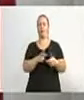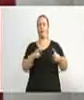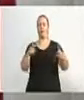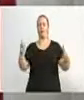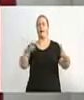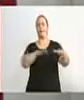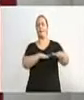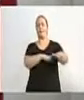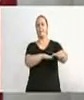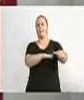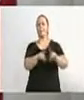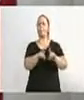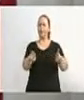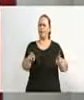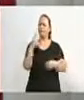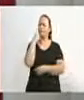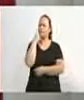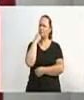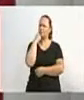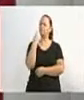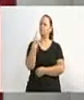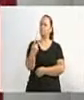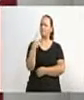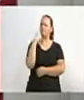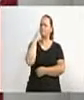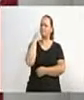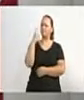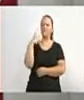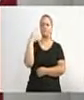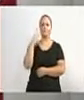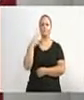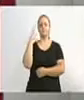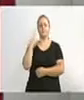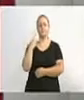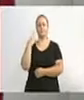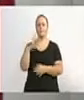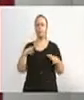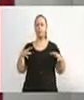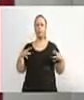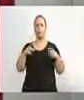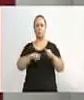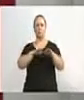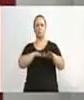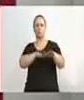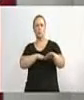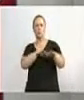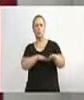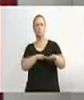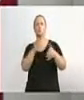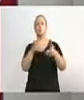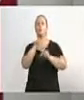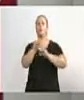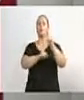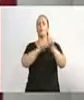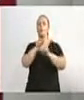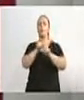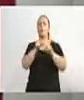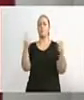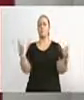interessante, vereador, e eu acho que todas essas manifestações, elas vêm no sentido de atacar a classe